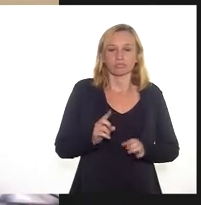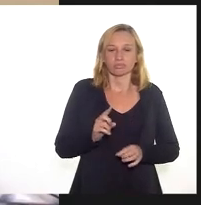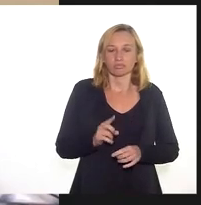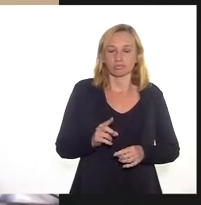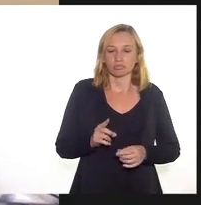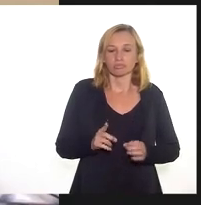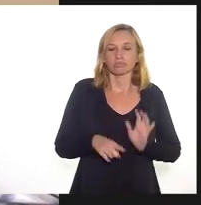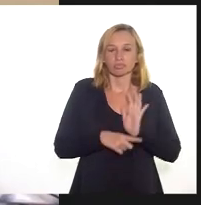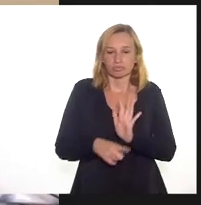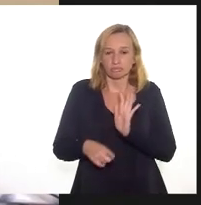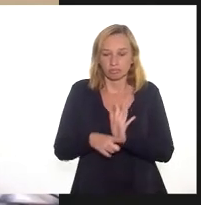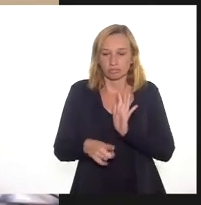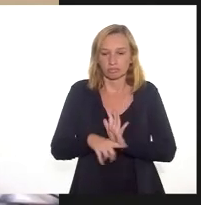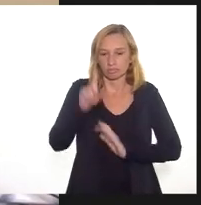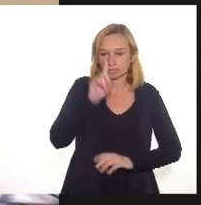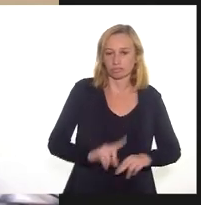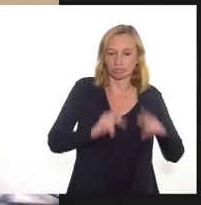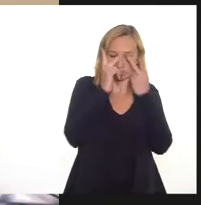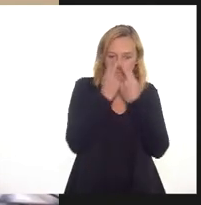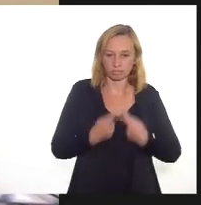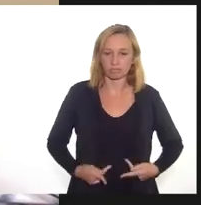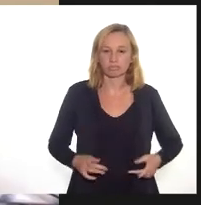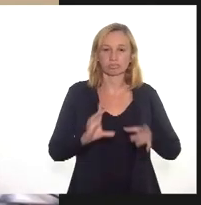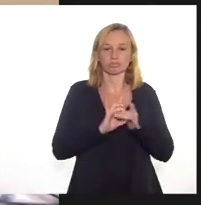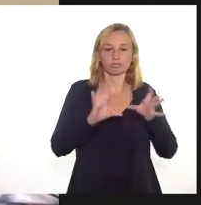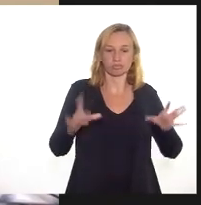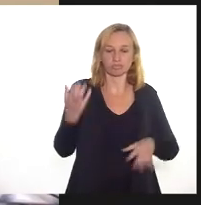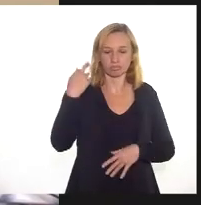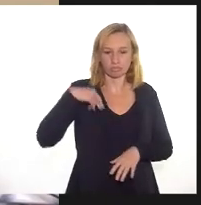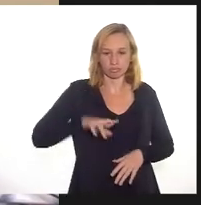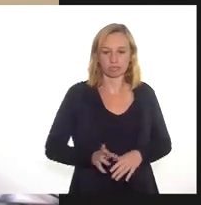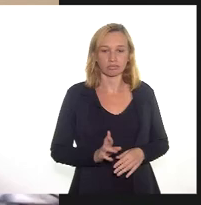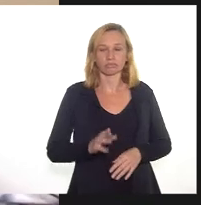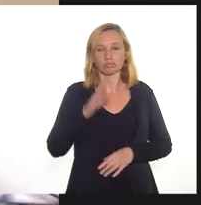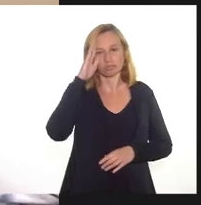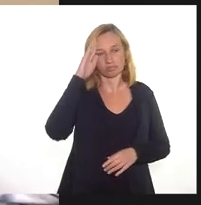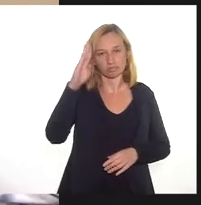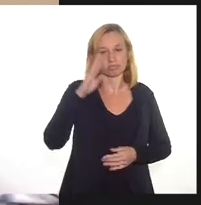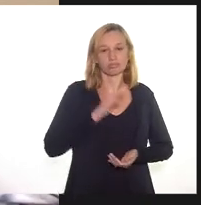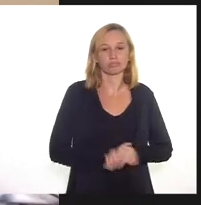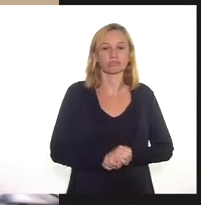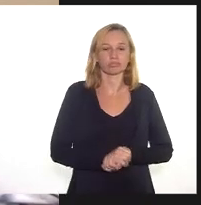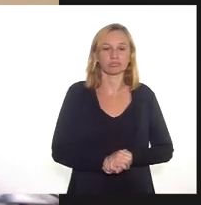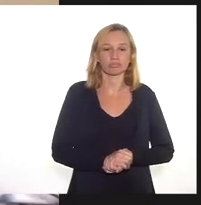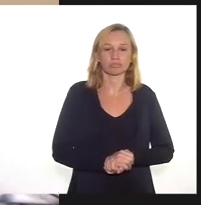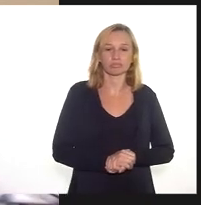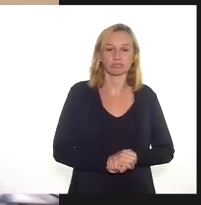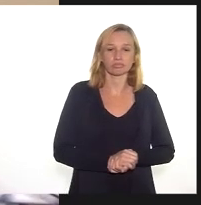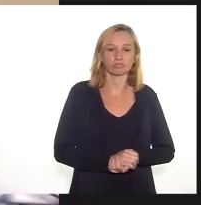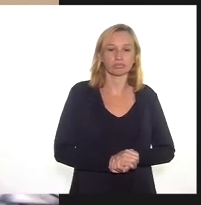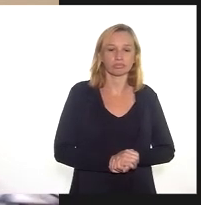ser um defensor das liberdades religiosas. Isso é fundamental.